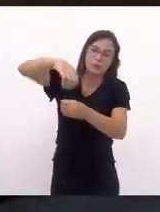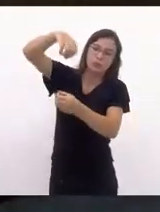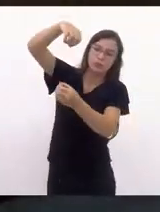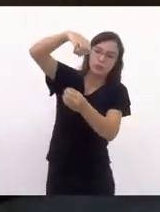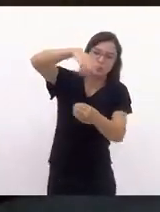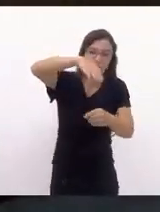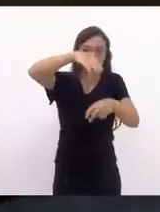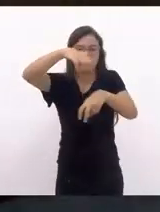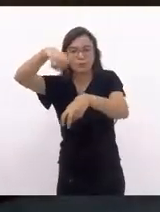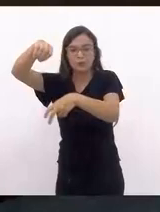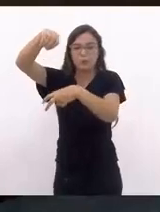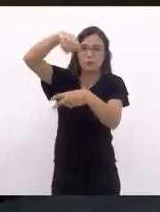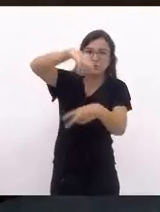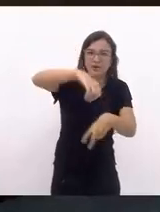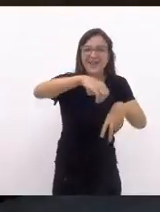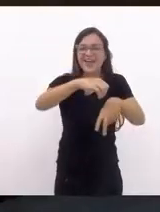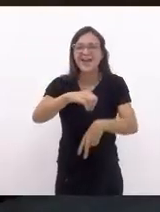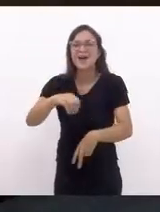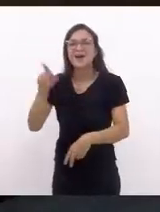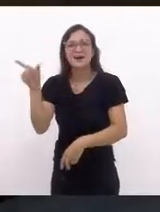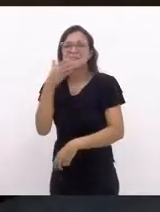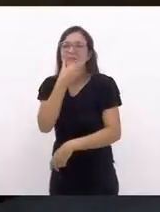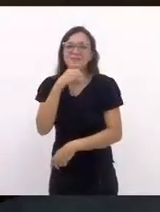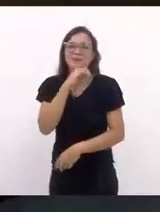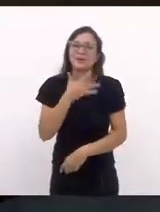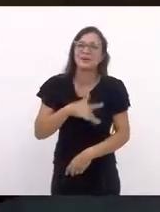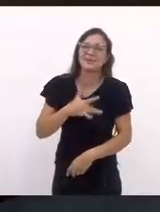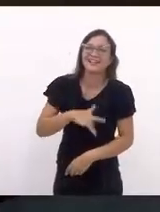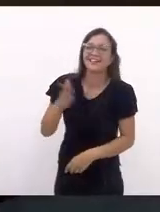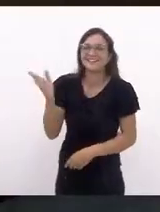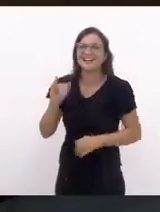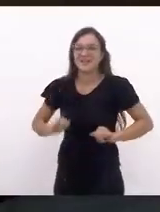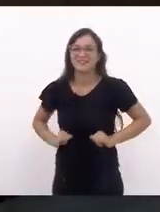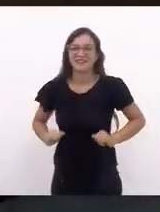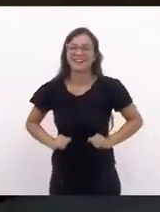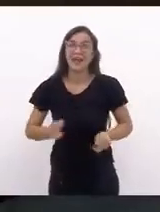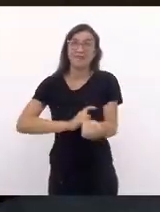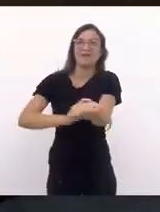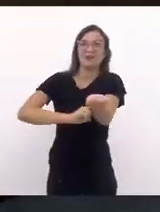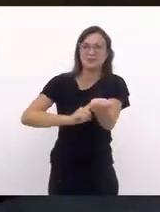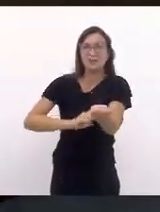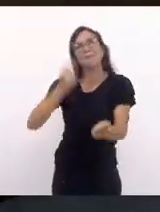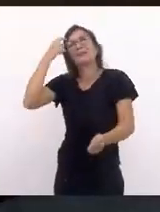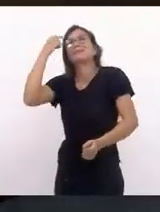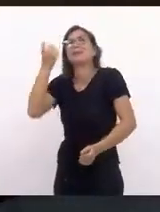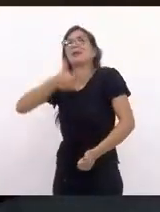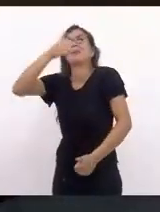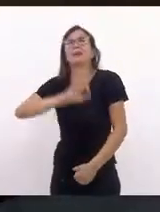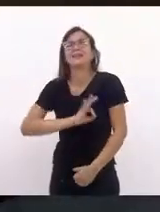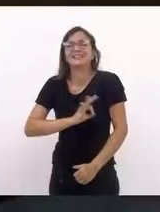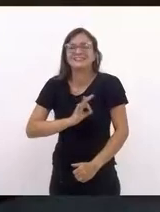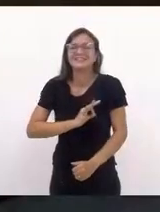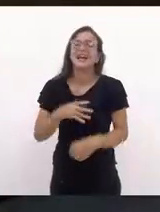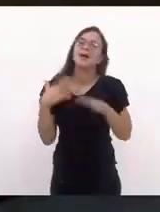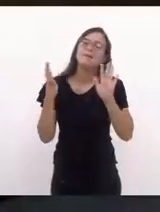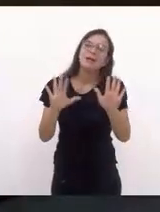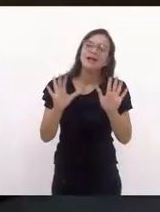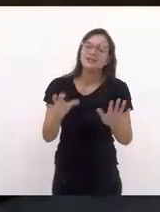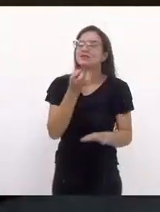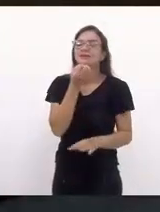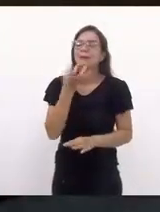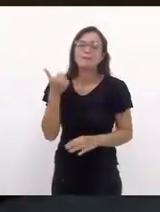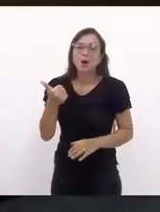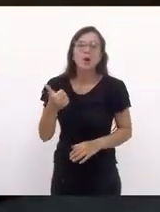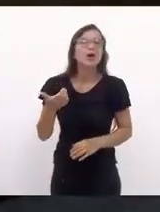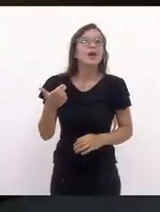participar desse momento foi não eternamente pára-quedista e queria dizer para vocês Que esse momento para mim tá sendo